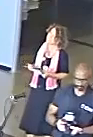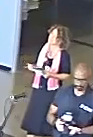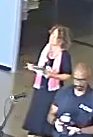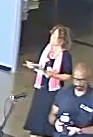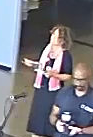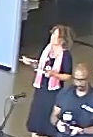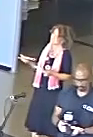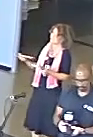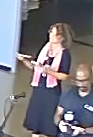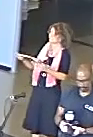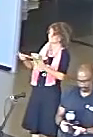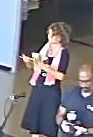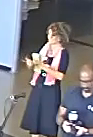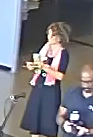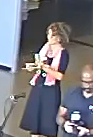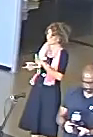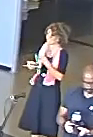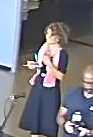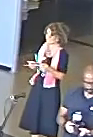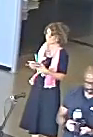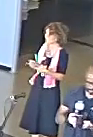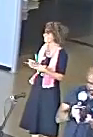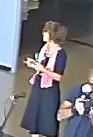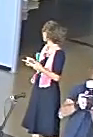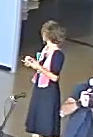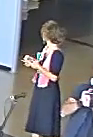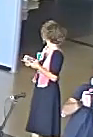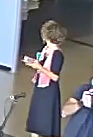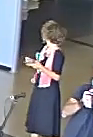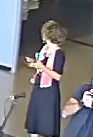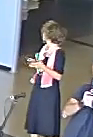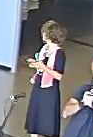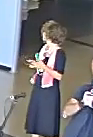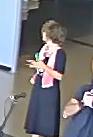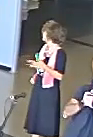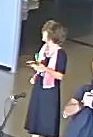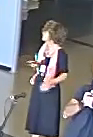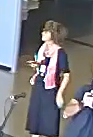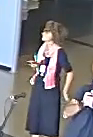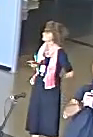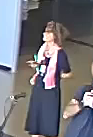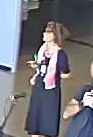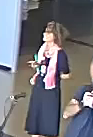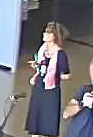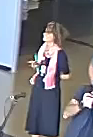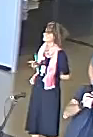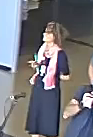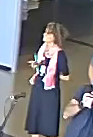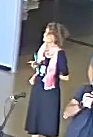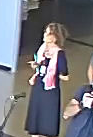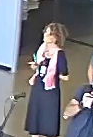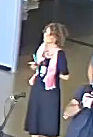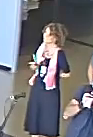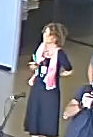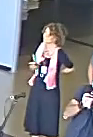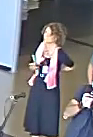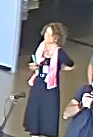anos todos aí contra nós 30 milhões entendendo eu já fui multado no dia seguinte do meu aniversário porque o meu prazo